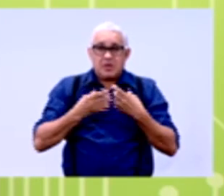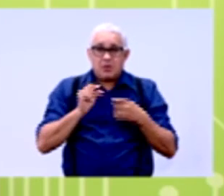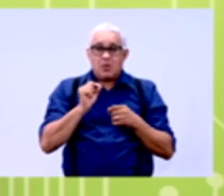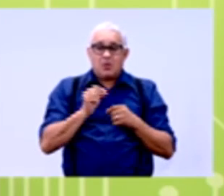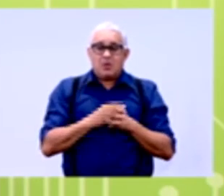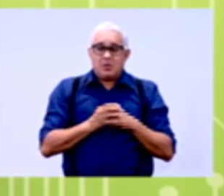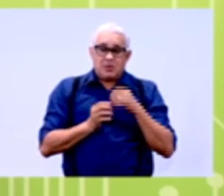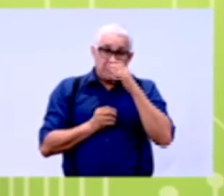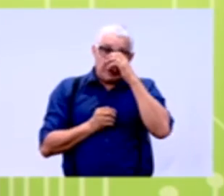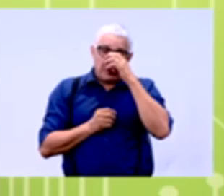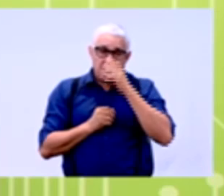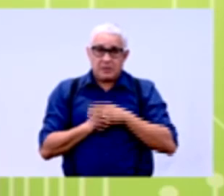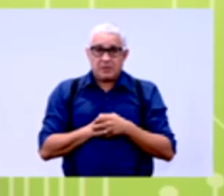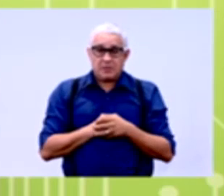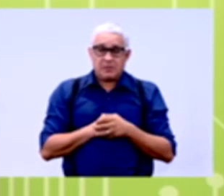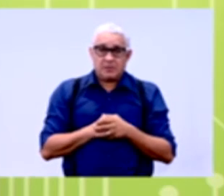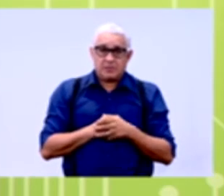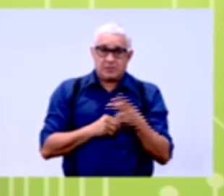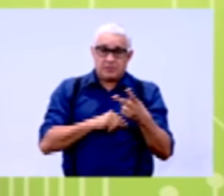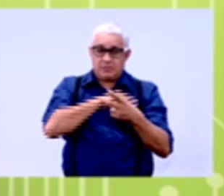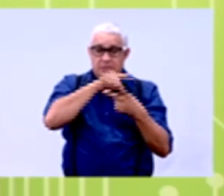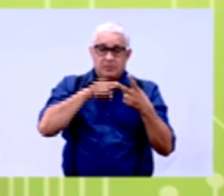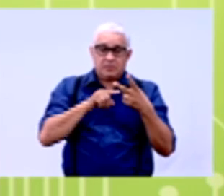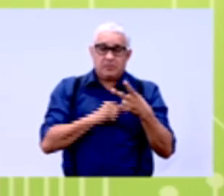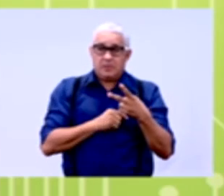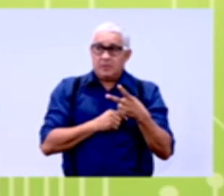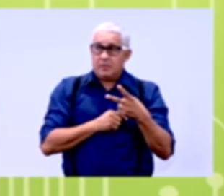seja, duas coisas.